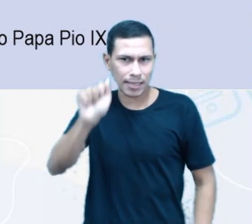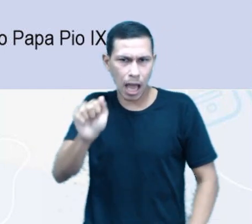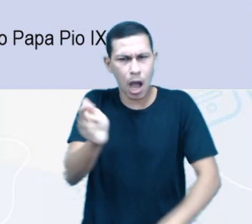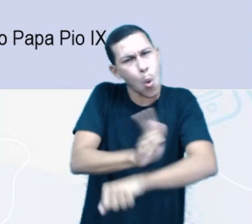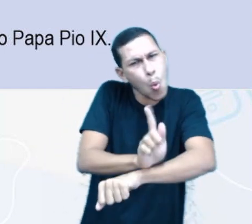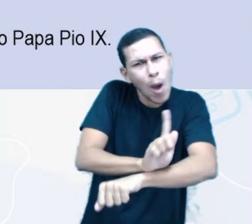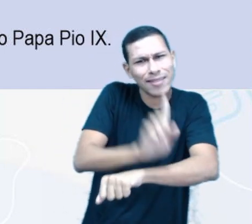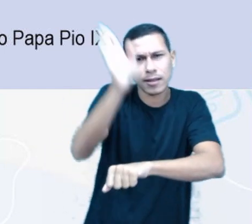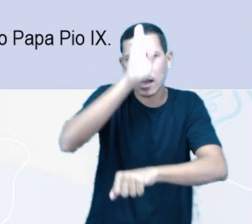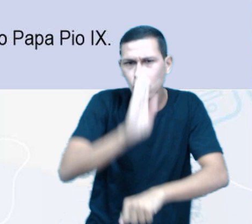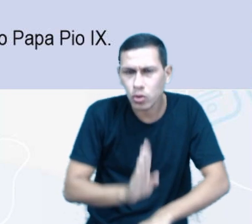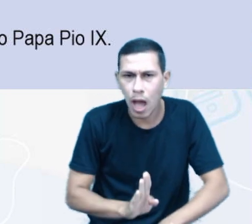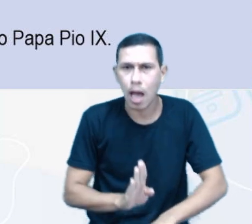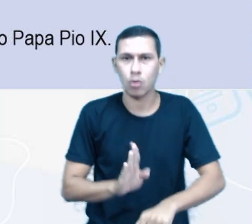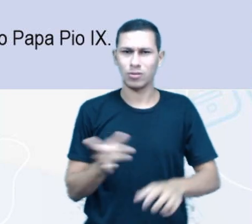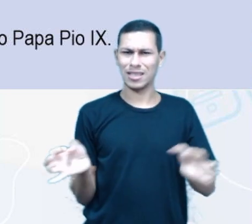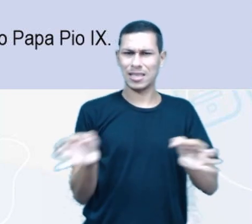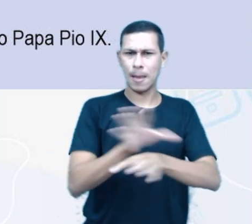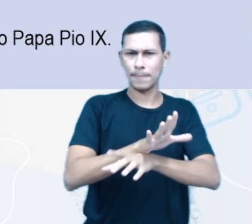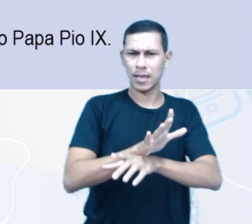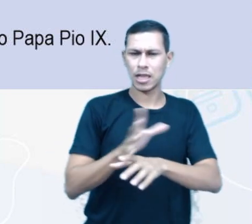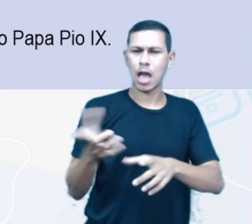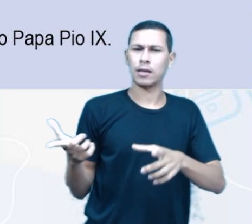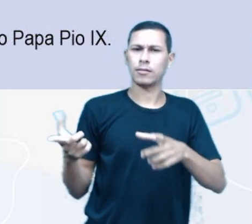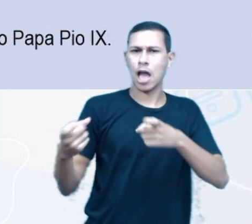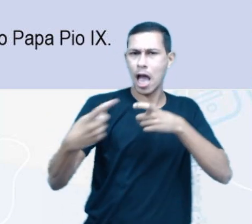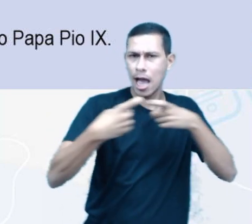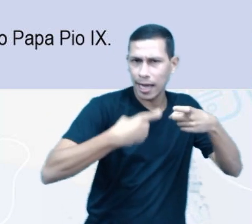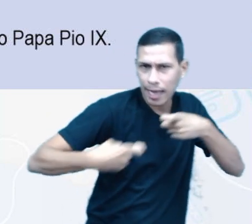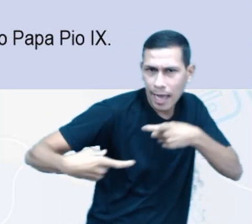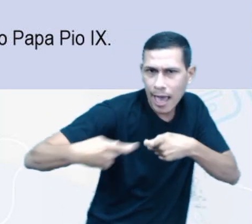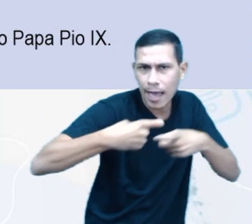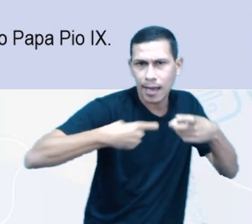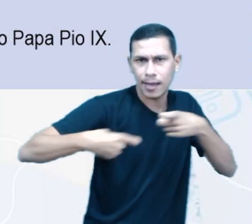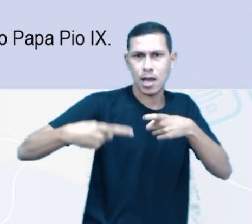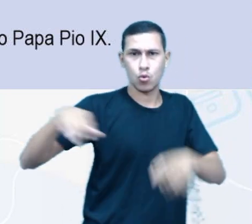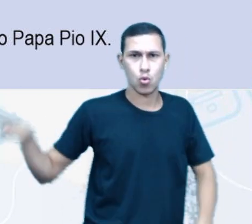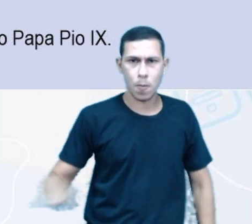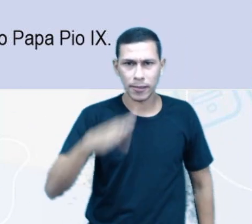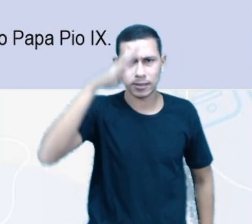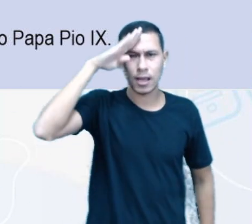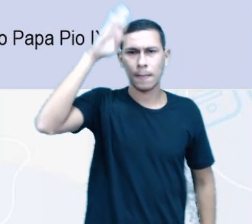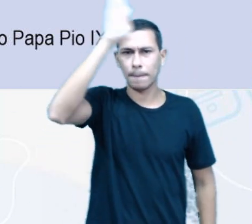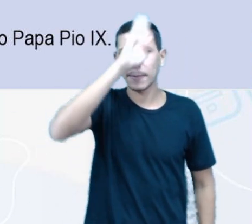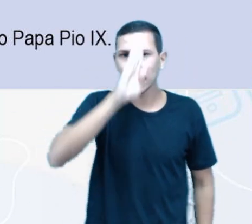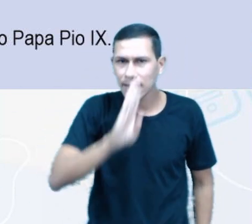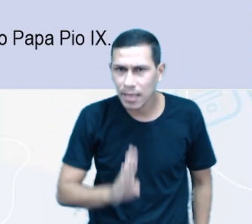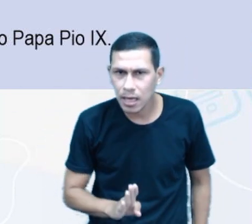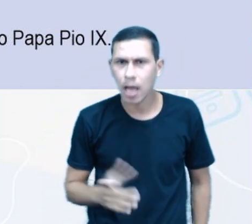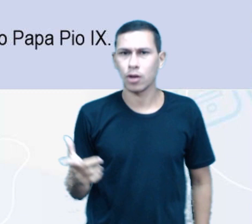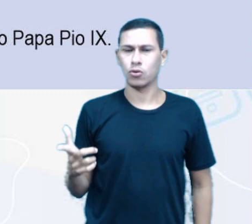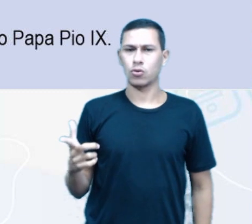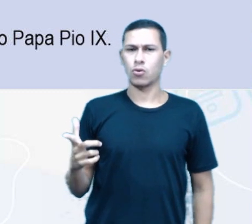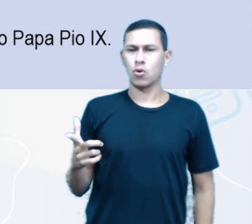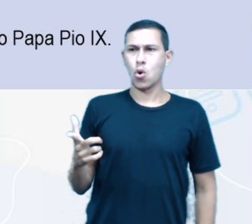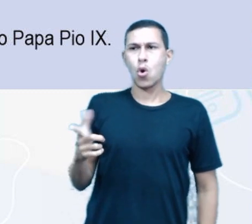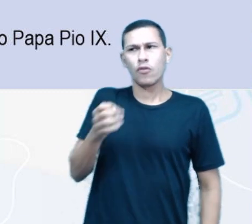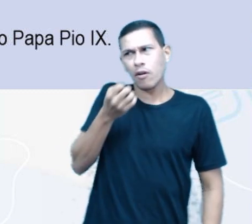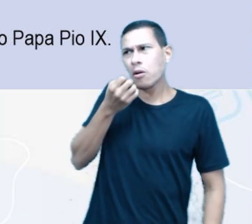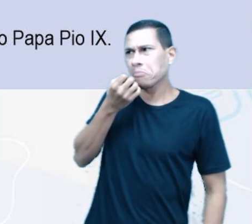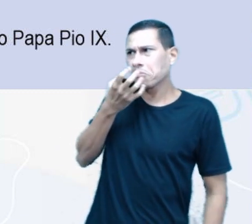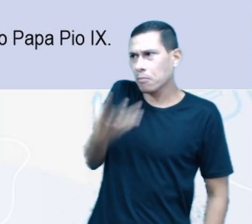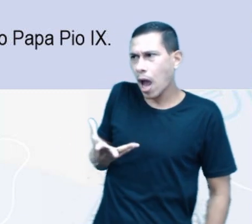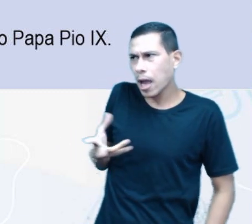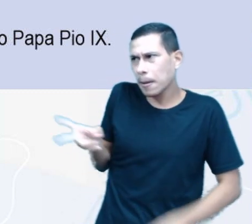guerra, o exército brasileiro e, mais especificamente, o extrato dos militares, eles vão ganhar bastante notoriedade dentro